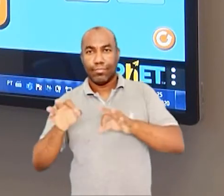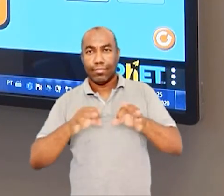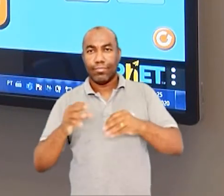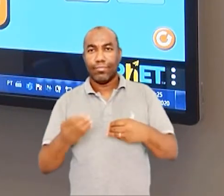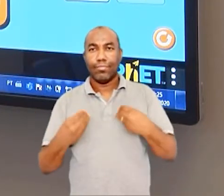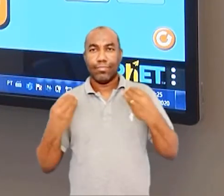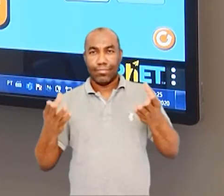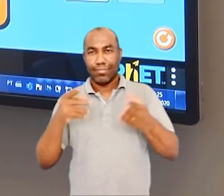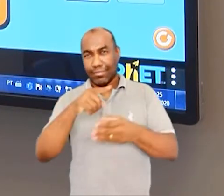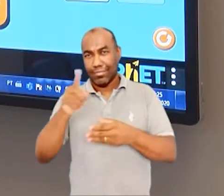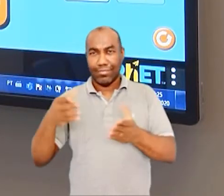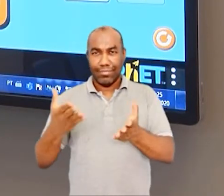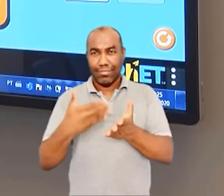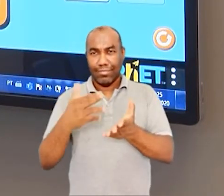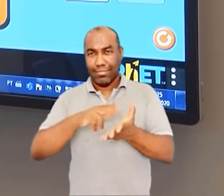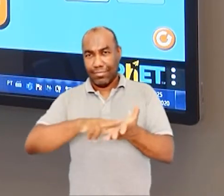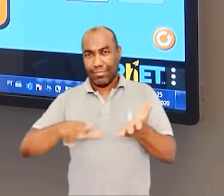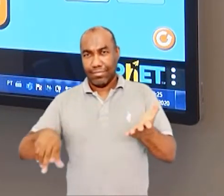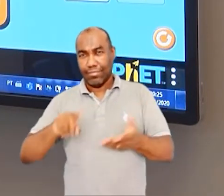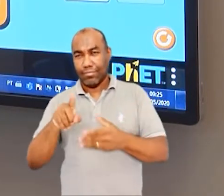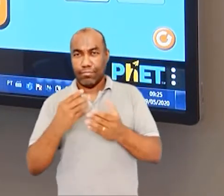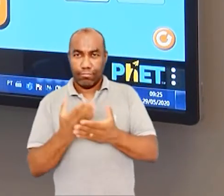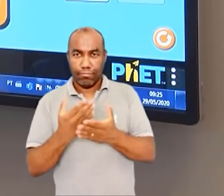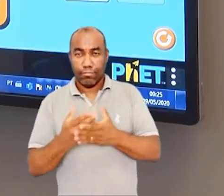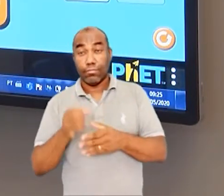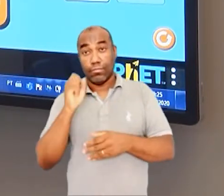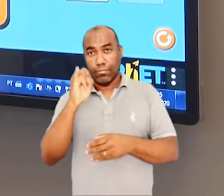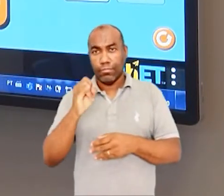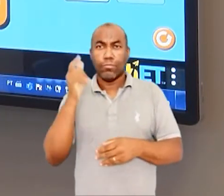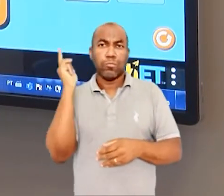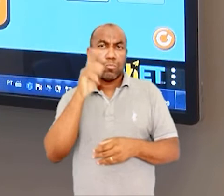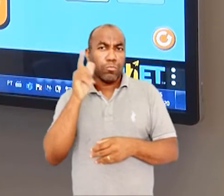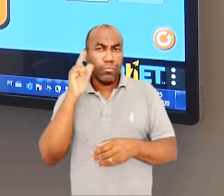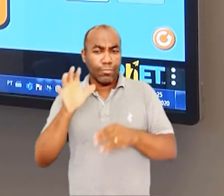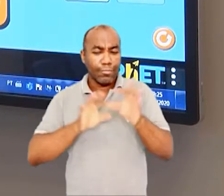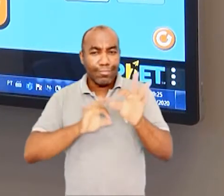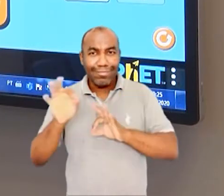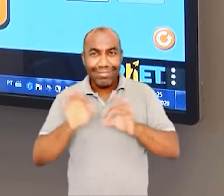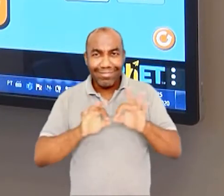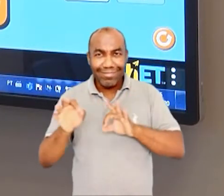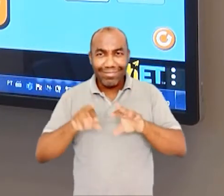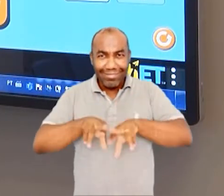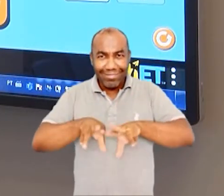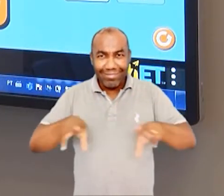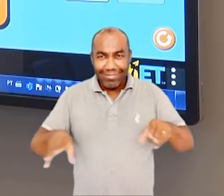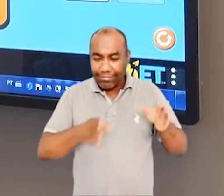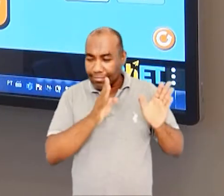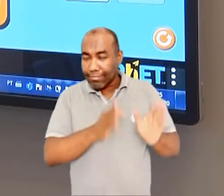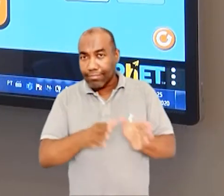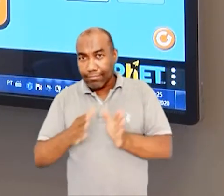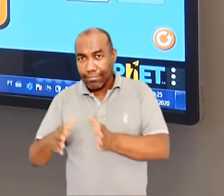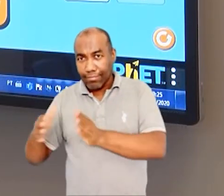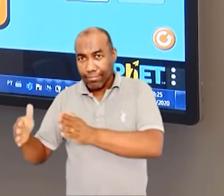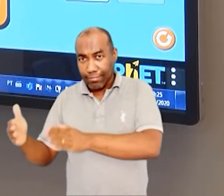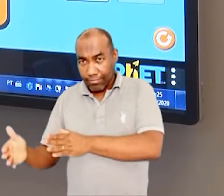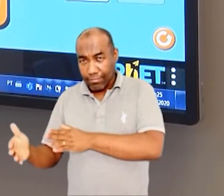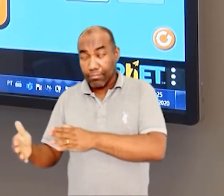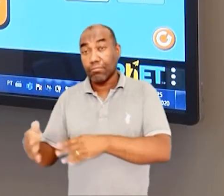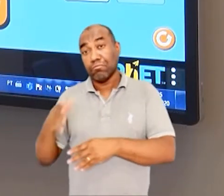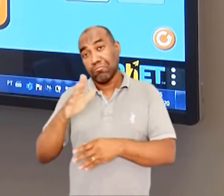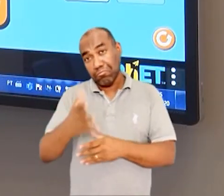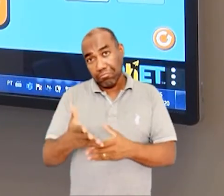material didático aí. Se um resistor faz com que essa intensidade de corrente elétrica